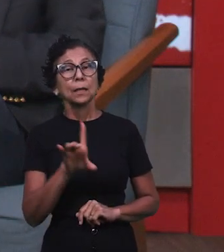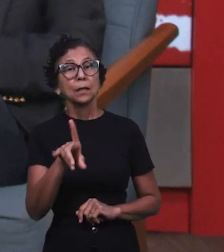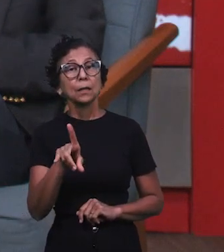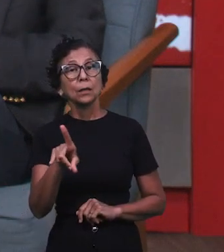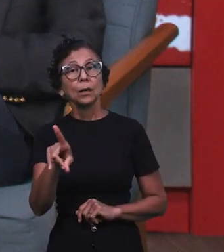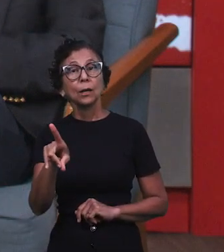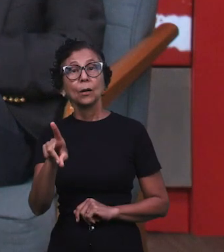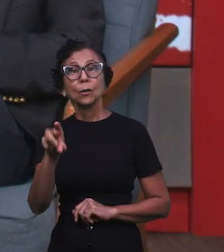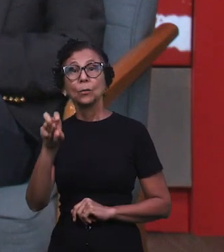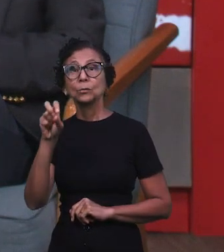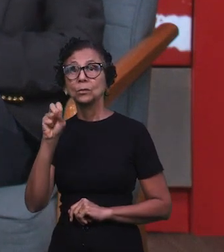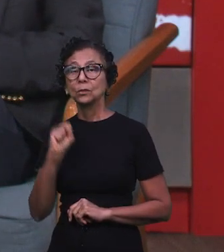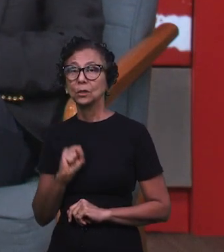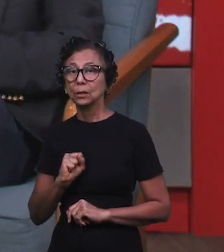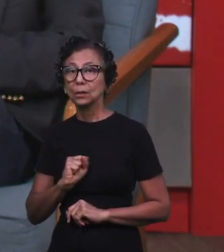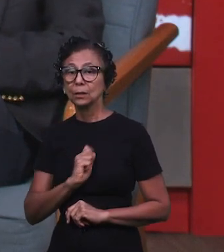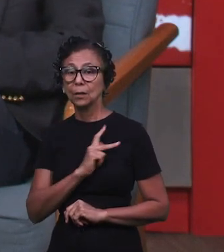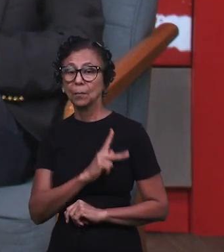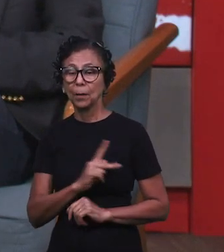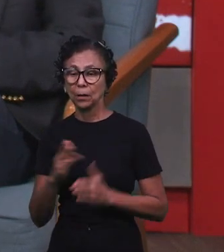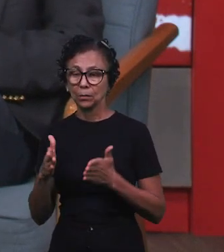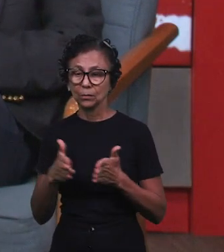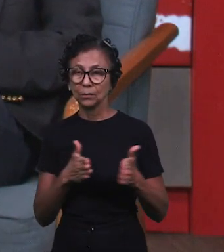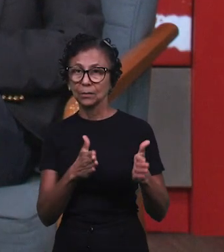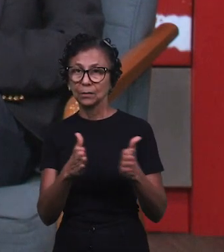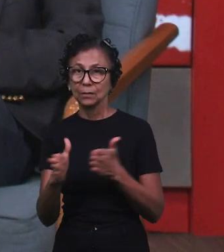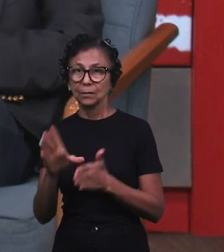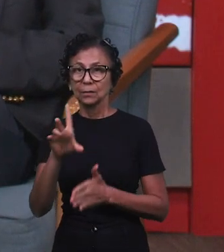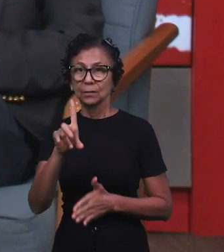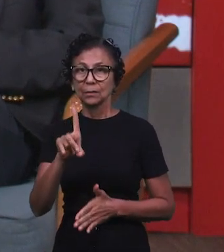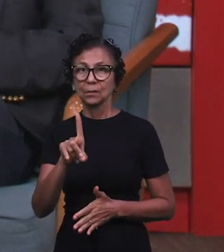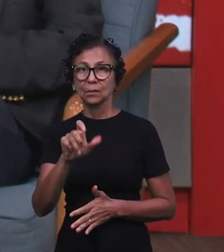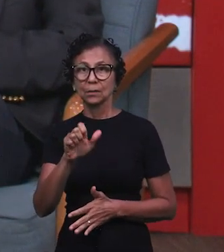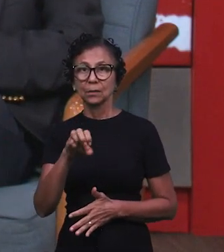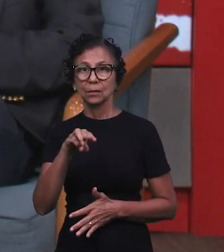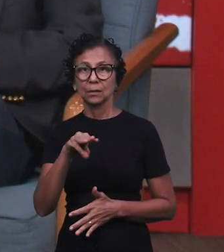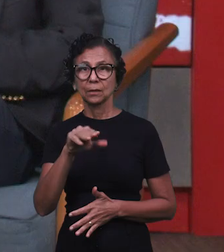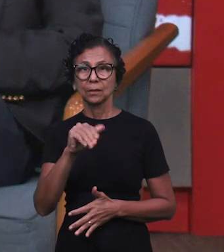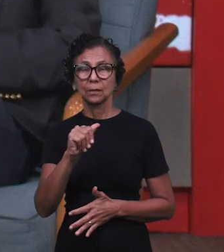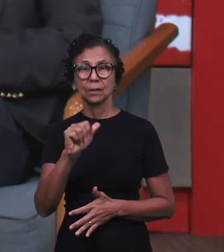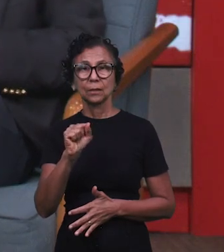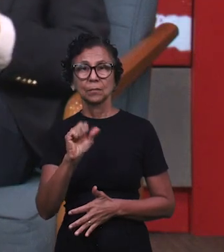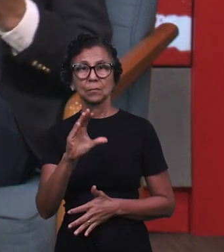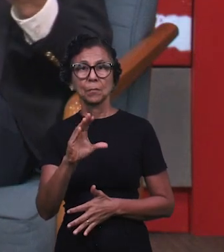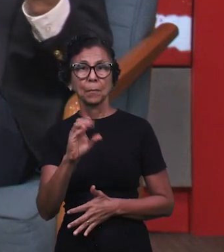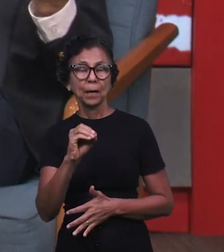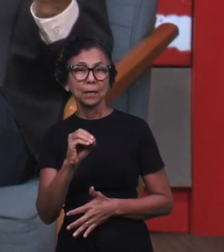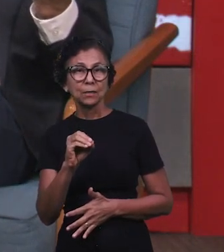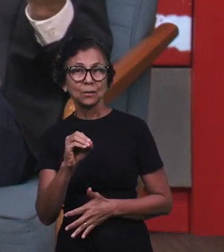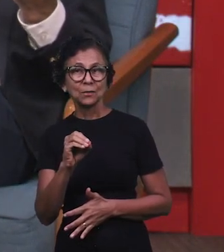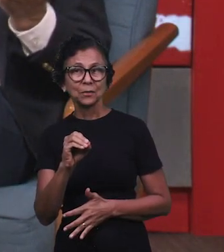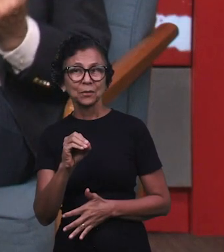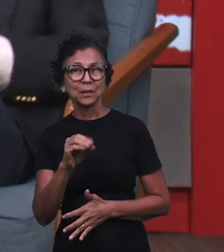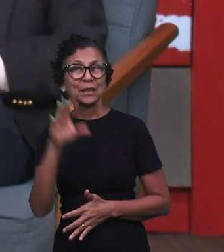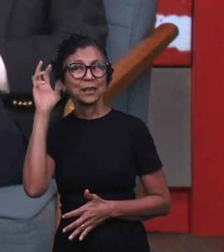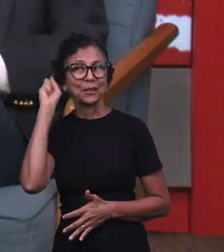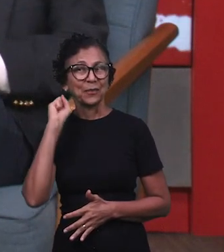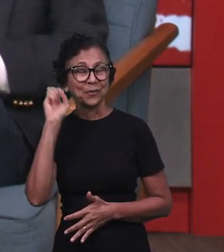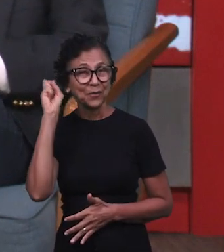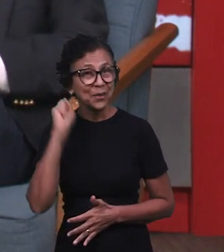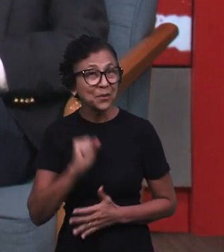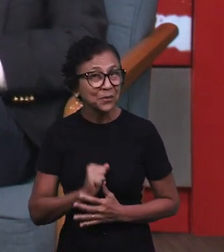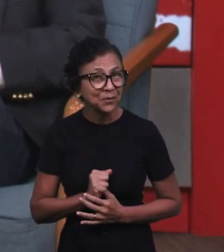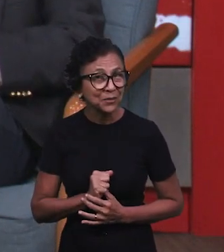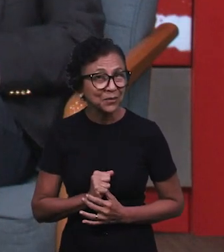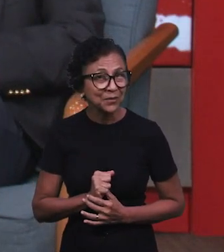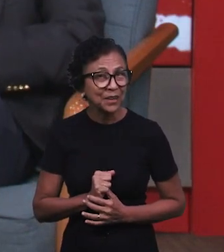ouviu. E ele começou agora a falar o quê? Aí ele começou a falar igual o que ele falava antes.